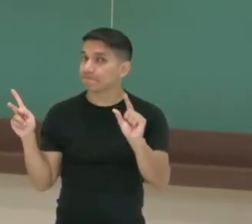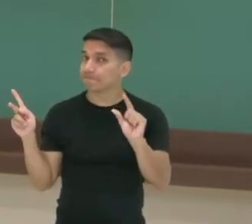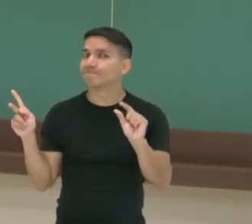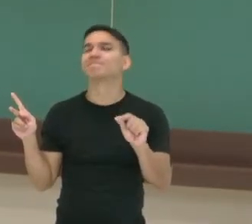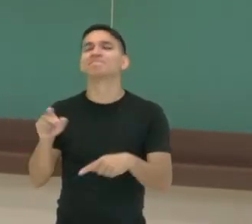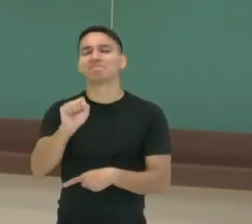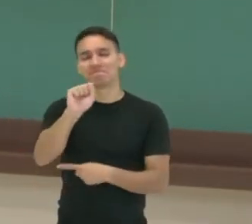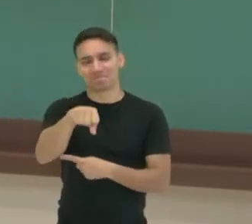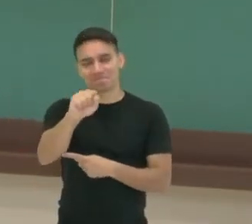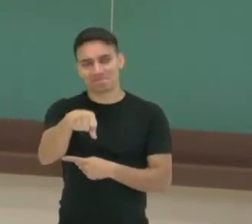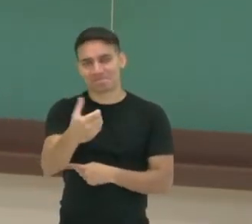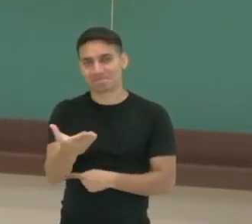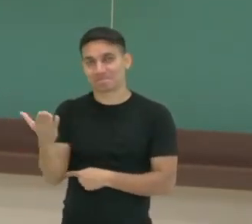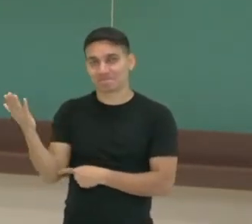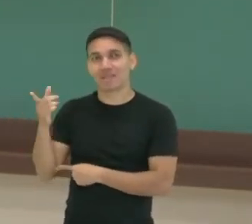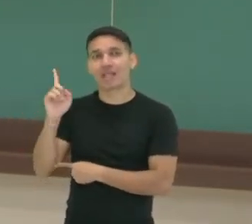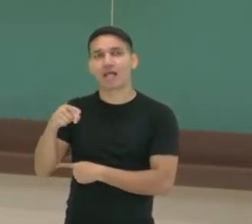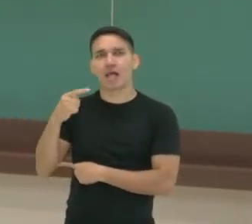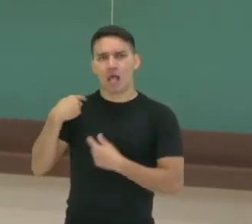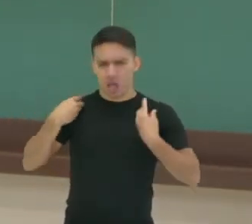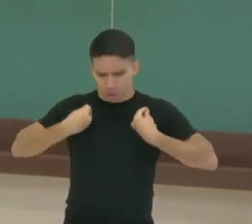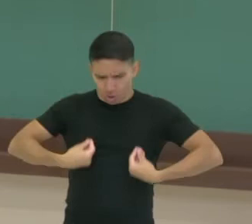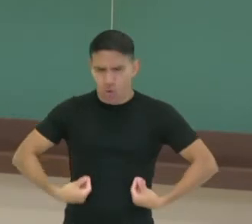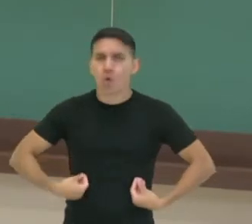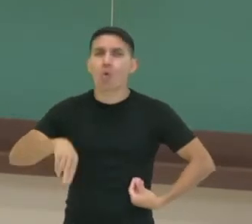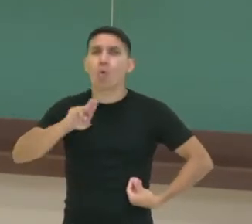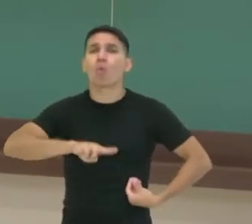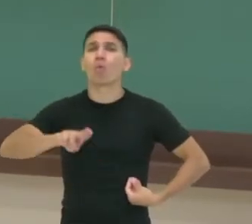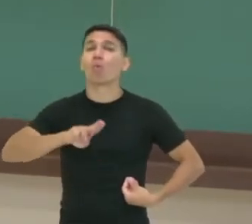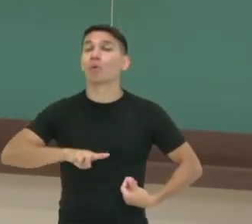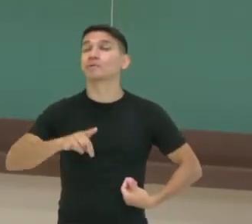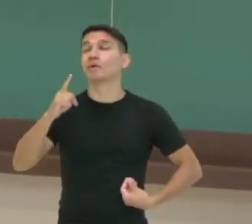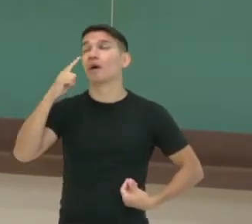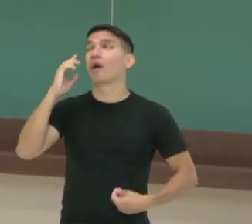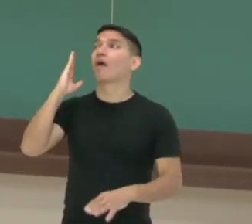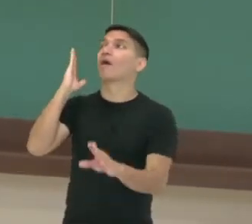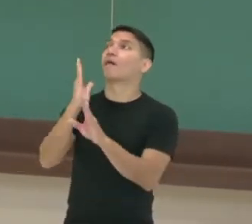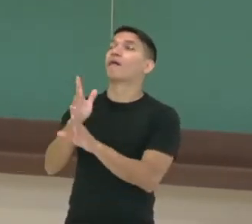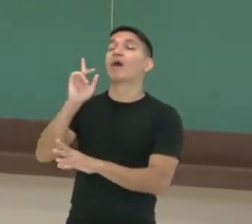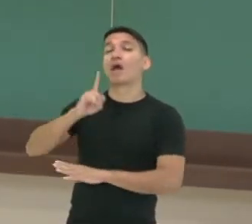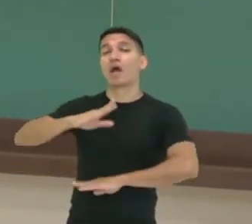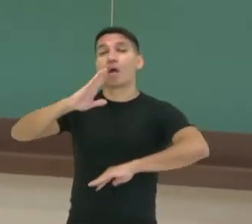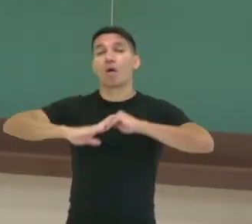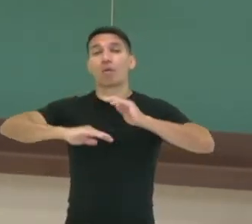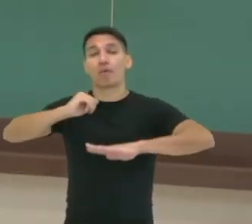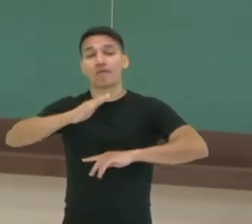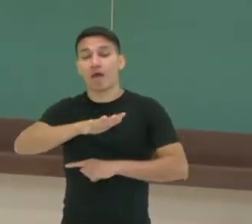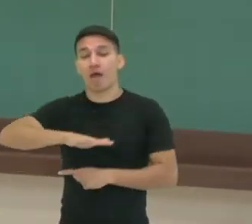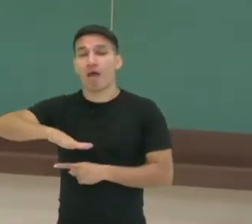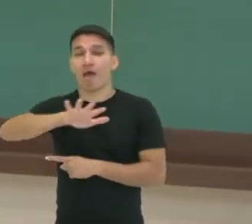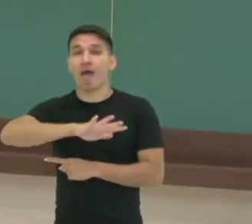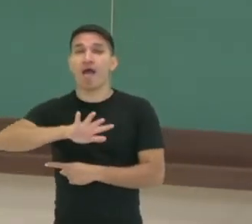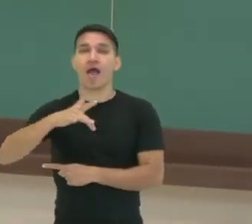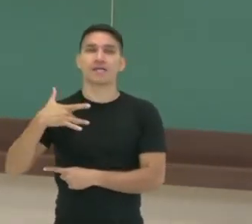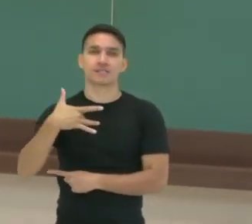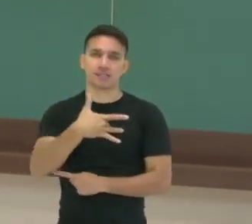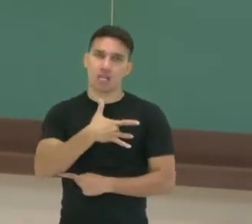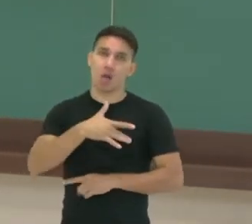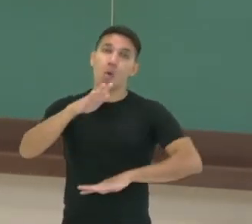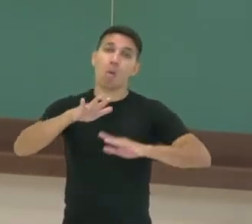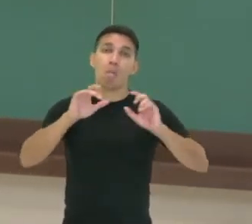Isso mesmo. Pela vestimenta, nós identificamos que é um profissional da saúde. Provavelmente